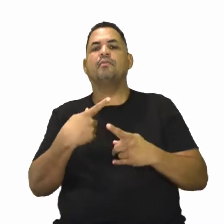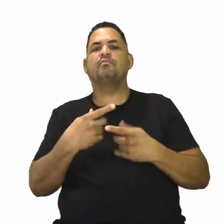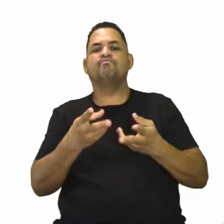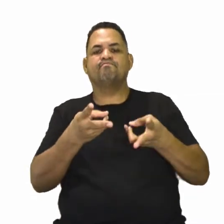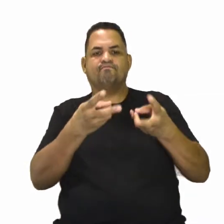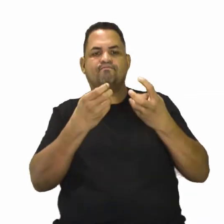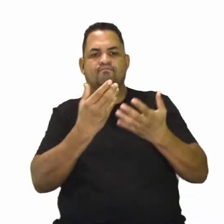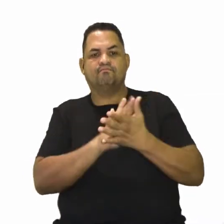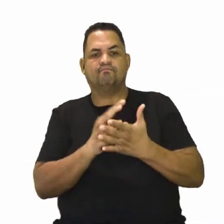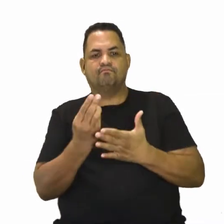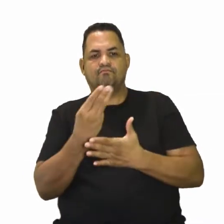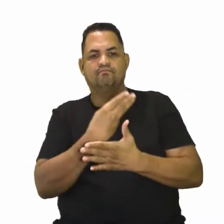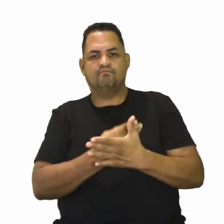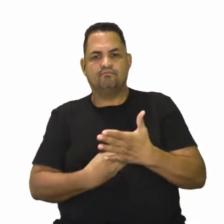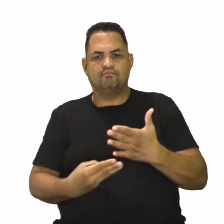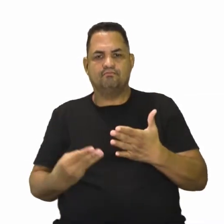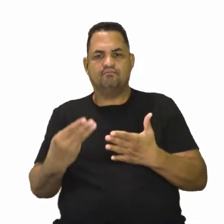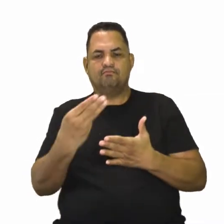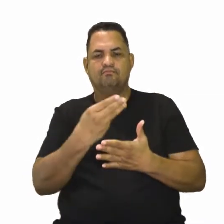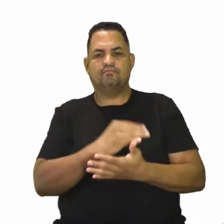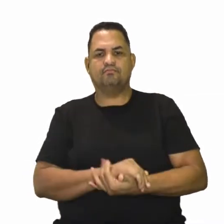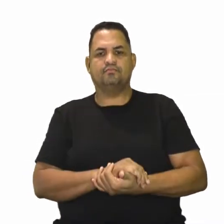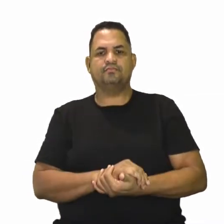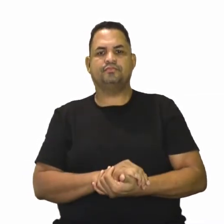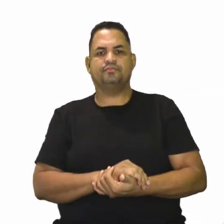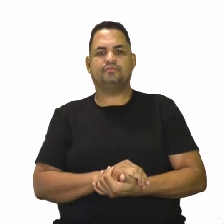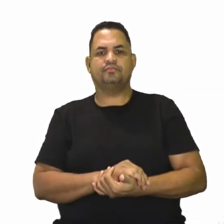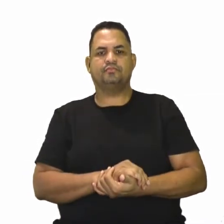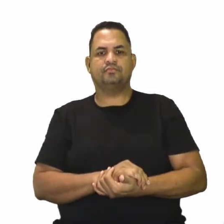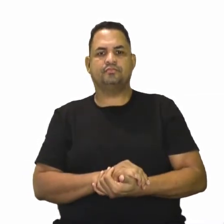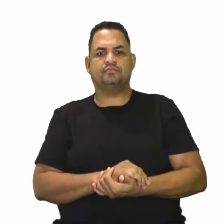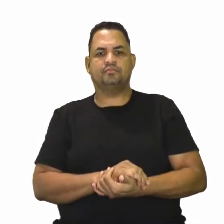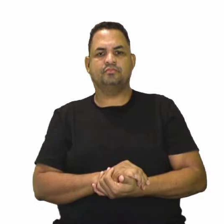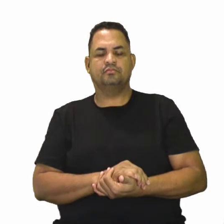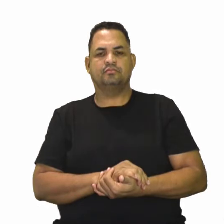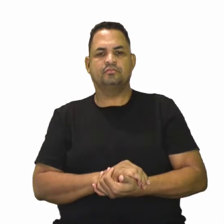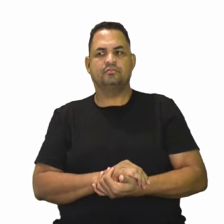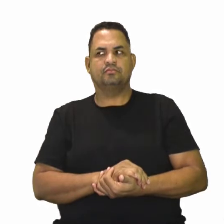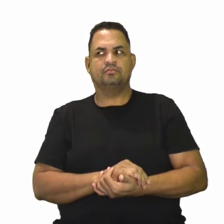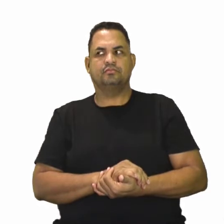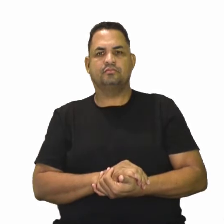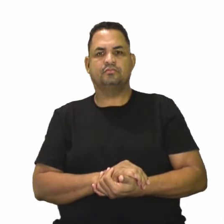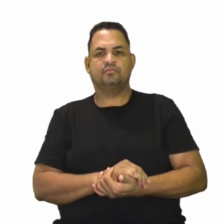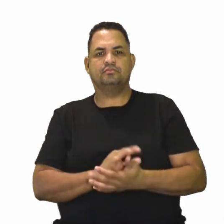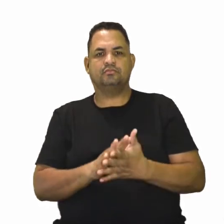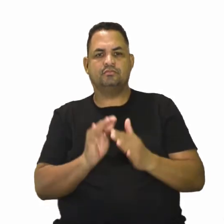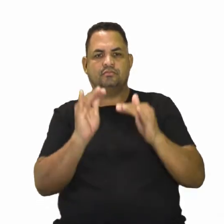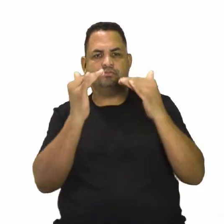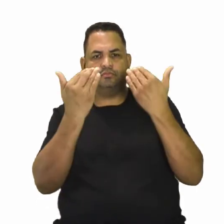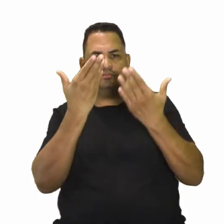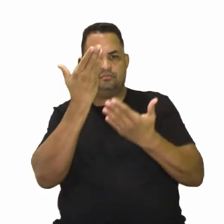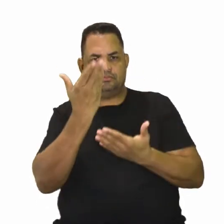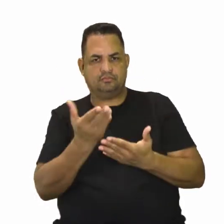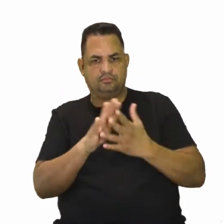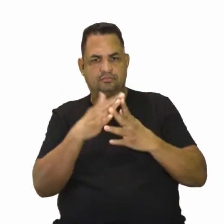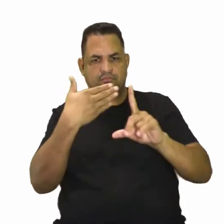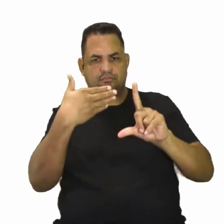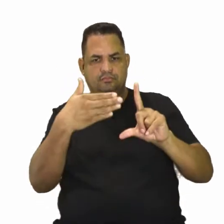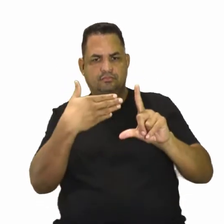Percebam vocês aqui no mapa, traz aqui esse mapa aqui comigo aqui. Percebam vocês aqui nesse mapa, que eu estou mostrando aí para vocês na